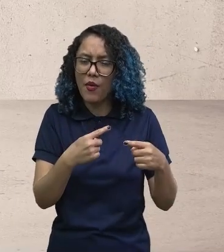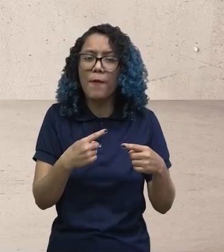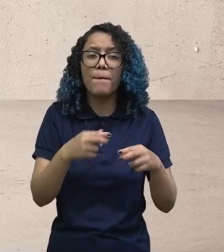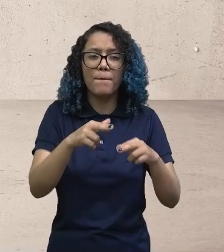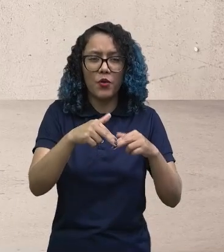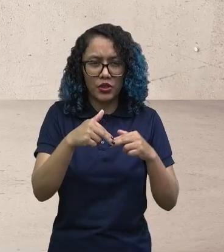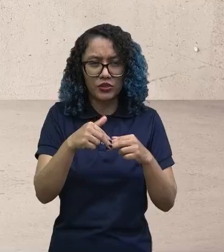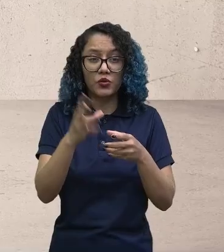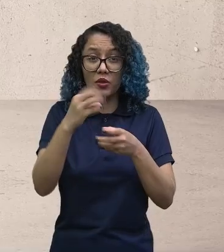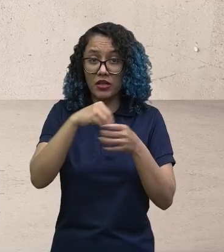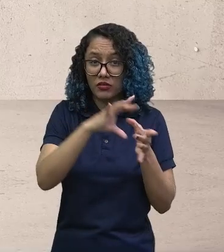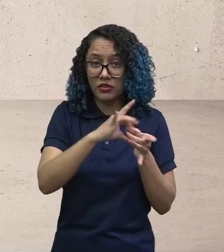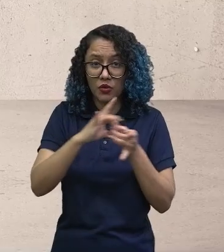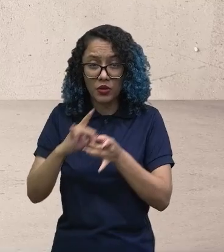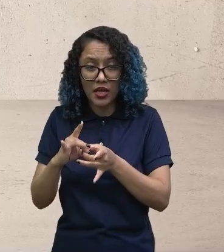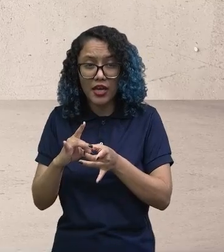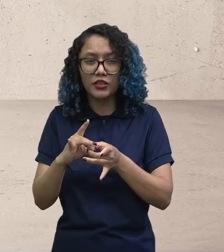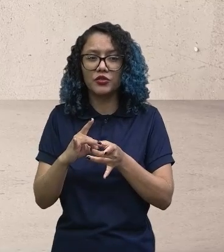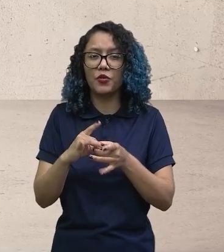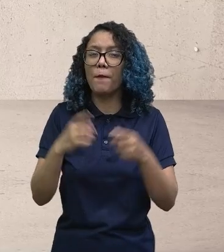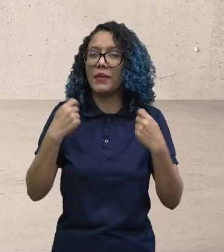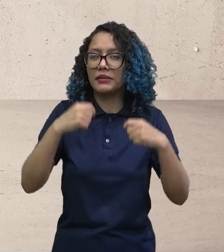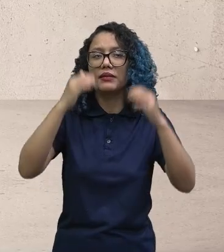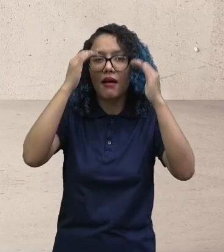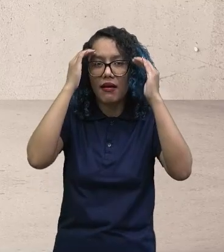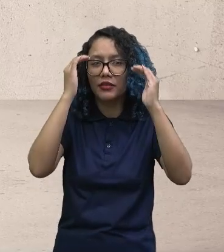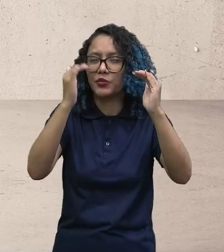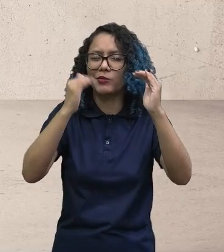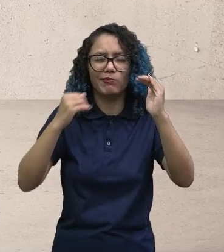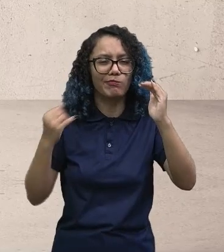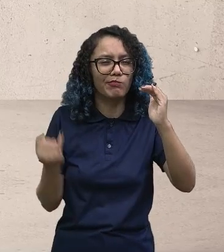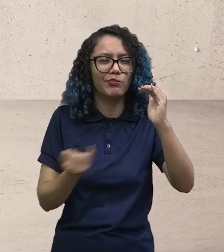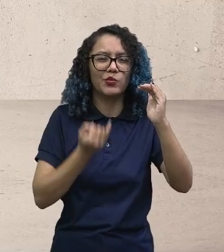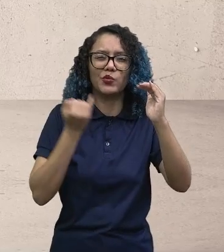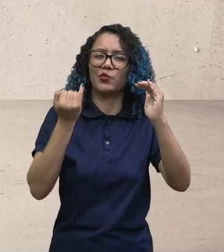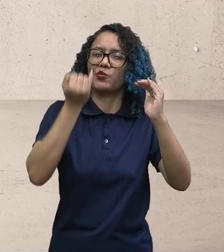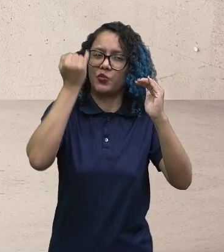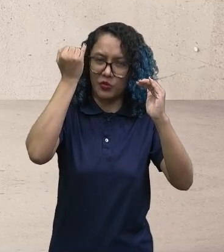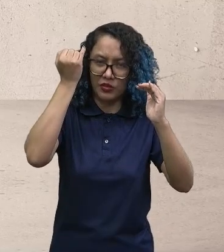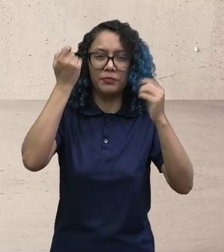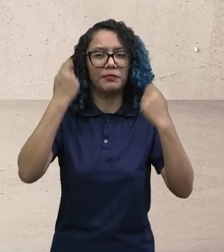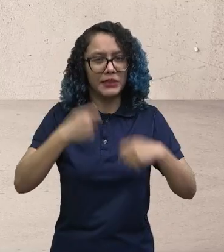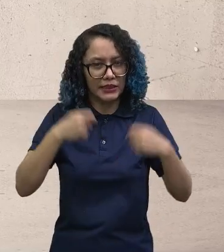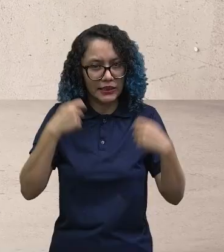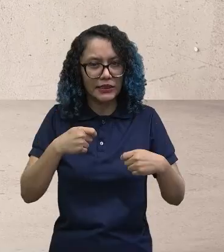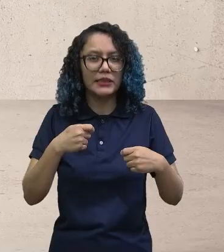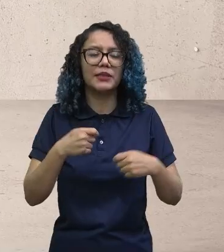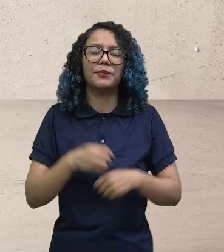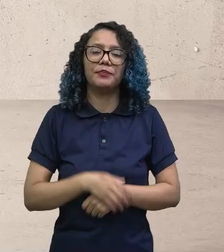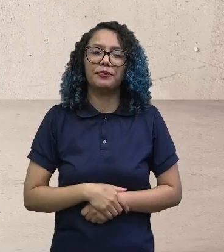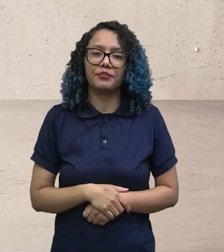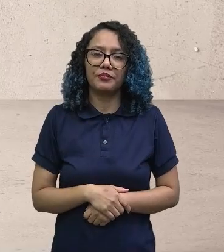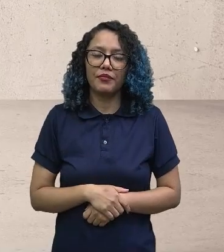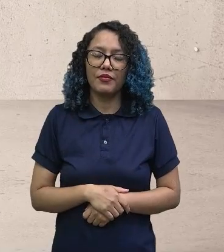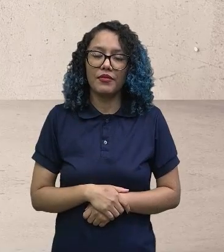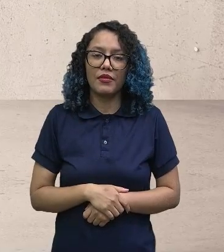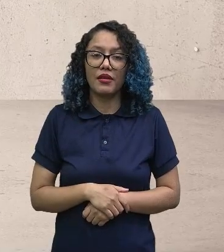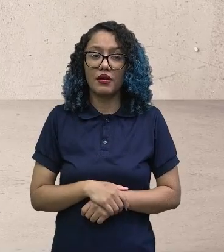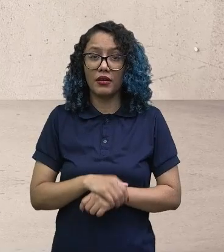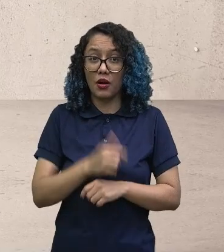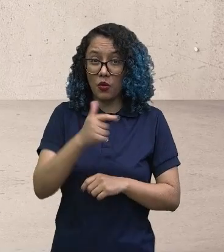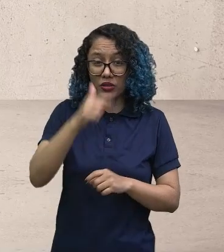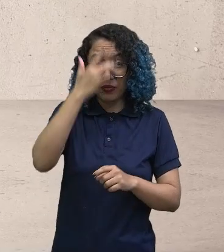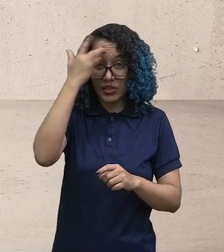contexto que o respeito se apresenta como um pilar fundamental. Respeitar o